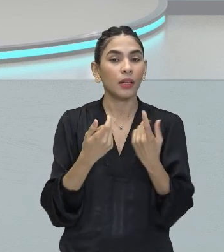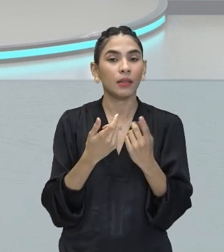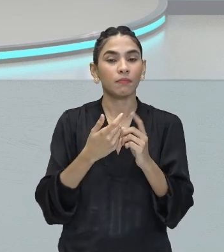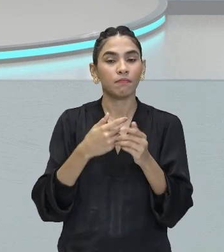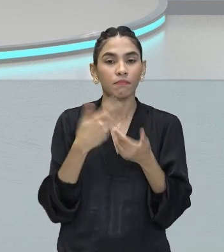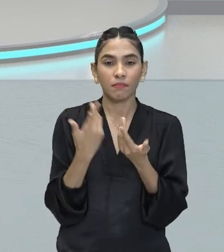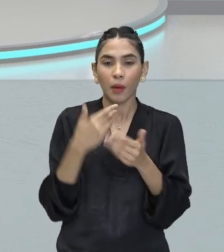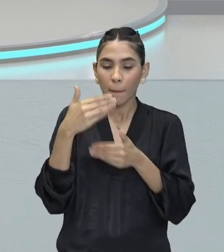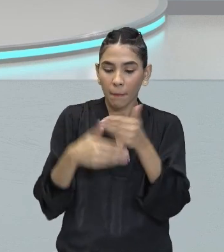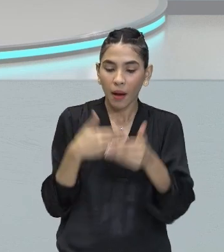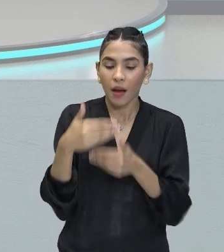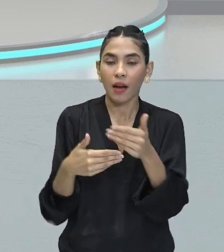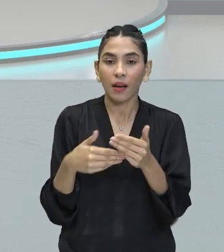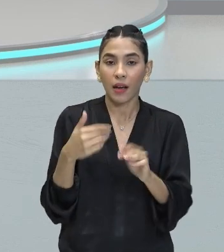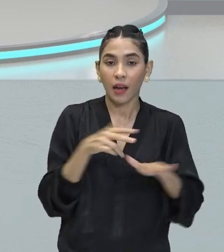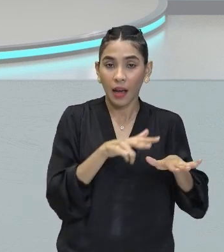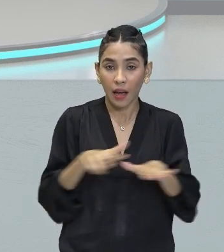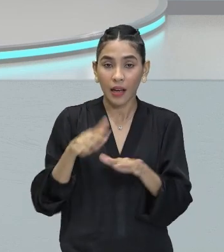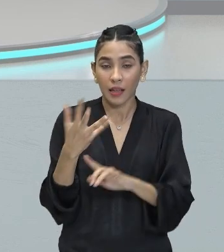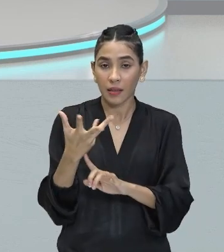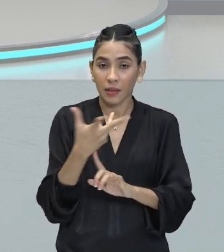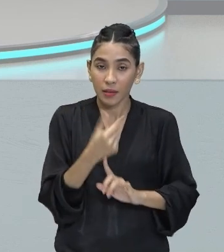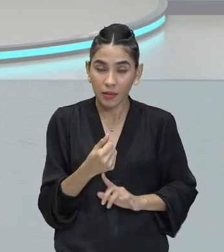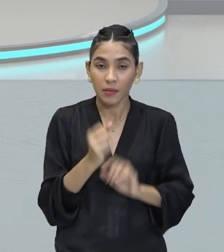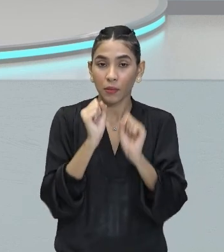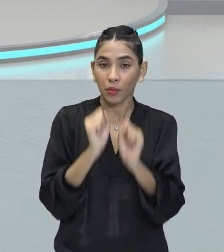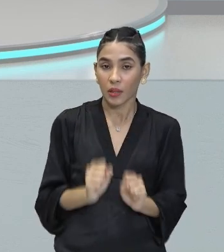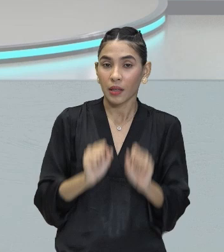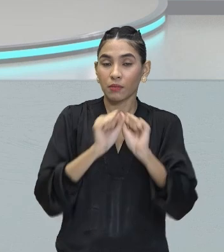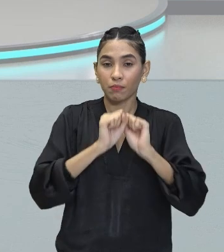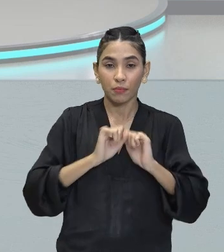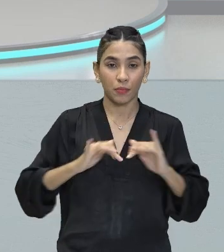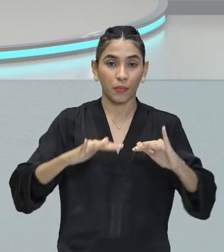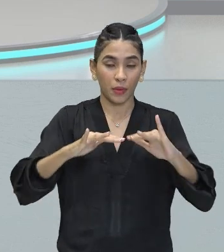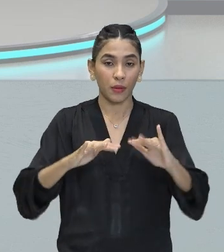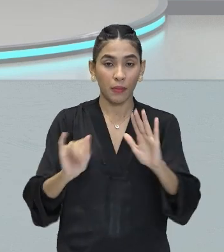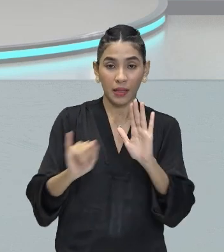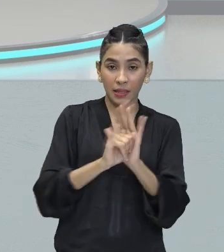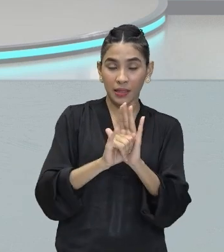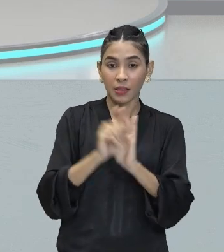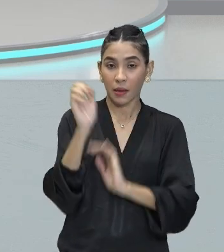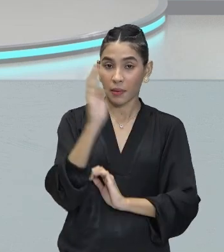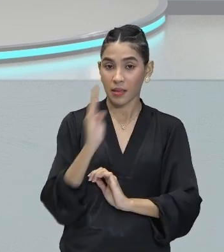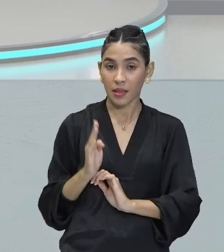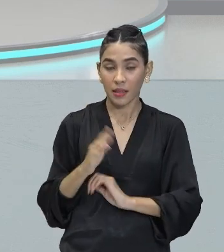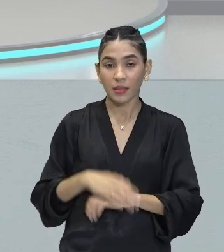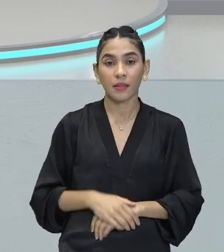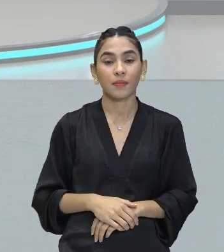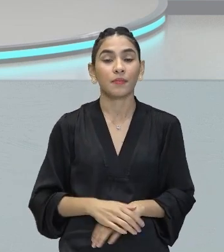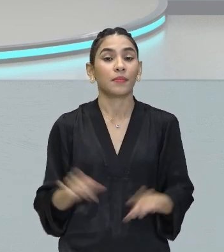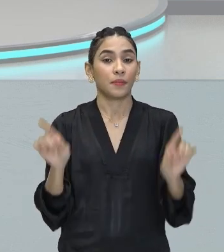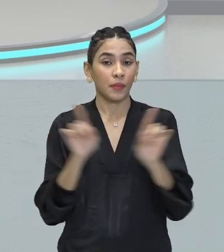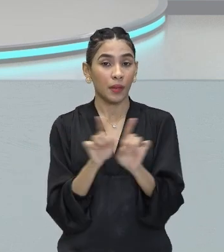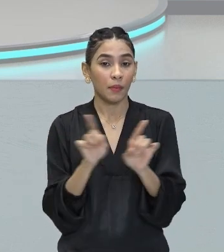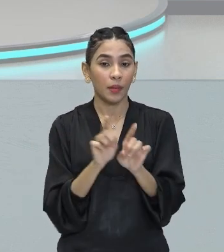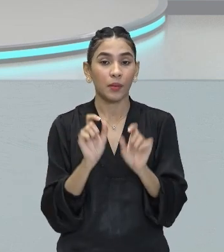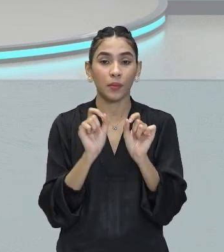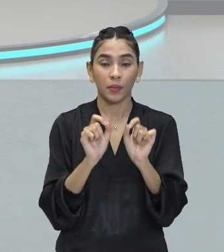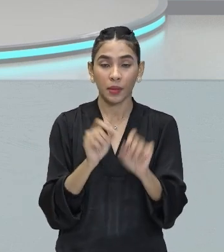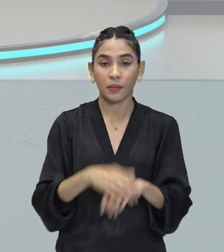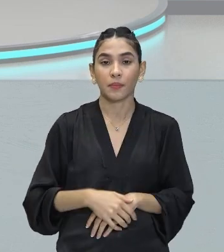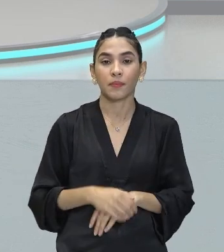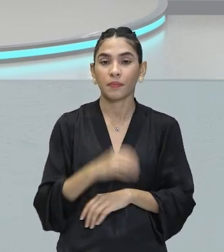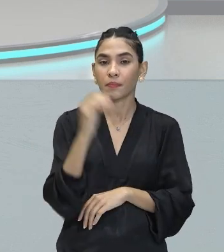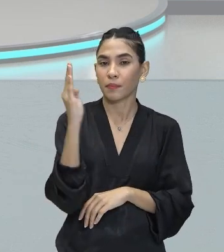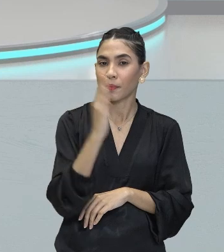nossa arte efetivamente pudesse espelhar uma identidade brasileira. Além do fato, claro, de que o Brasil